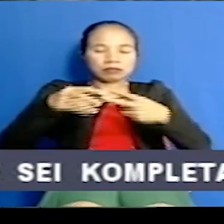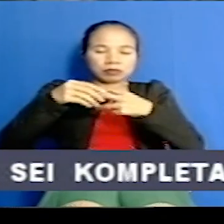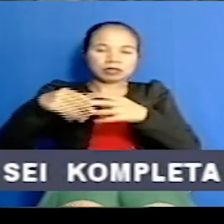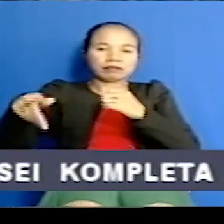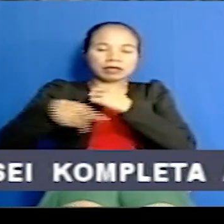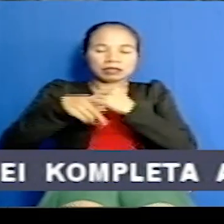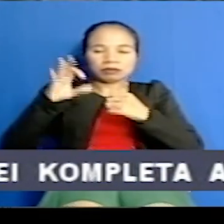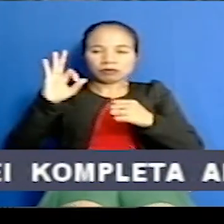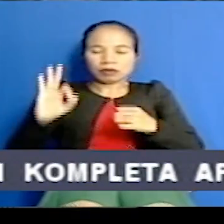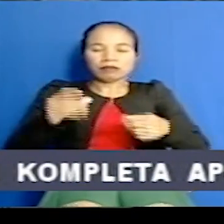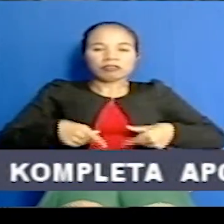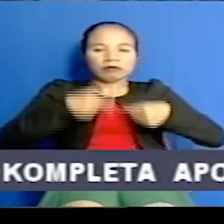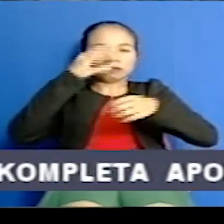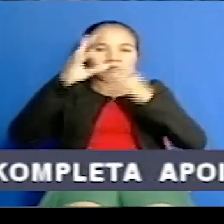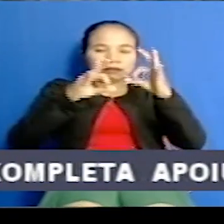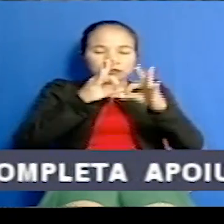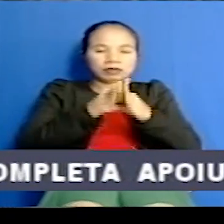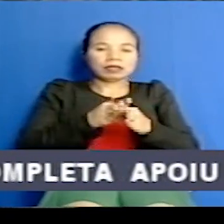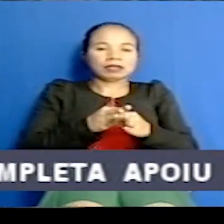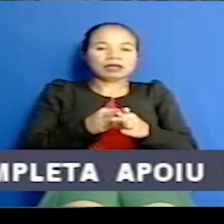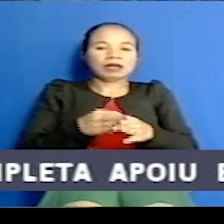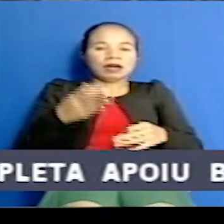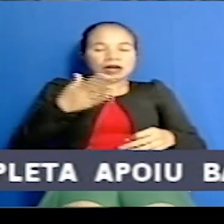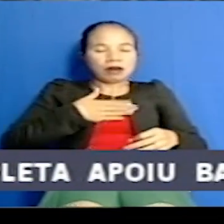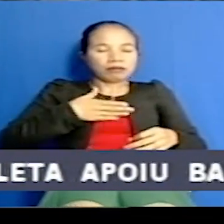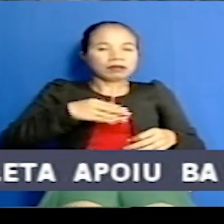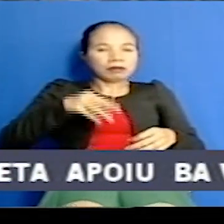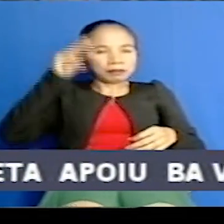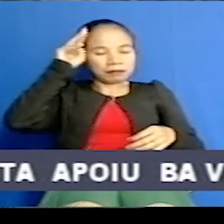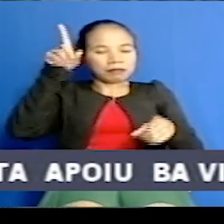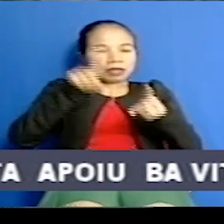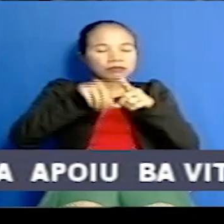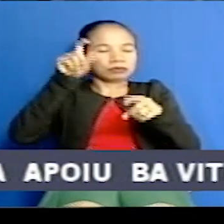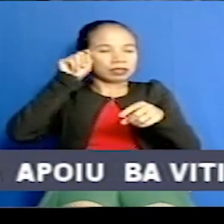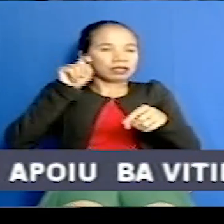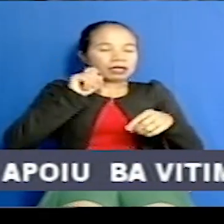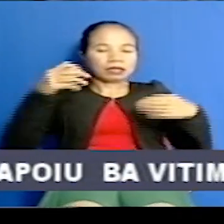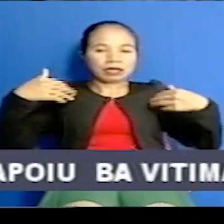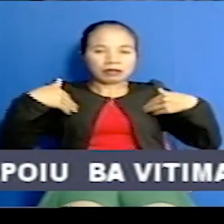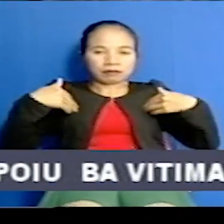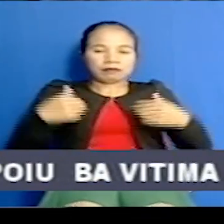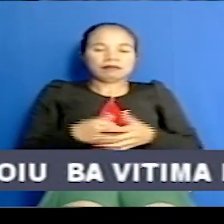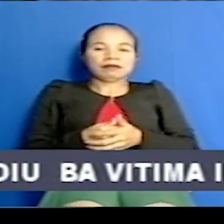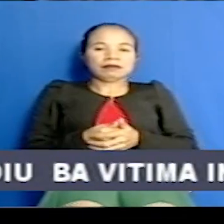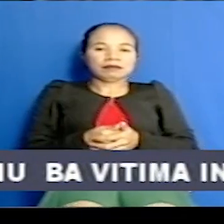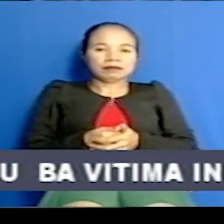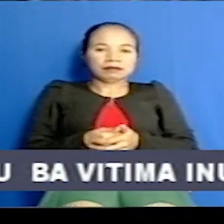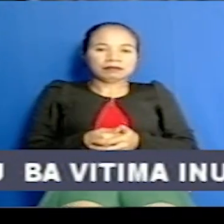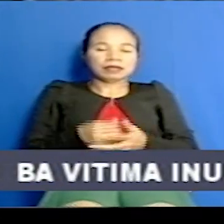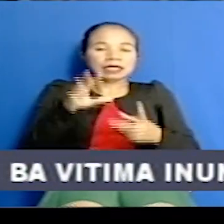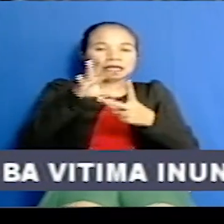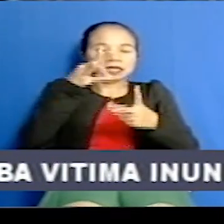confiança, for a União Mão Xanana, e a confiança, sem dúvida que avança. Candidato presidente, a Ilha Ainaro